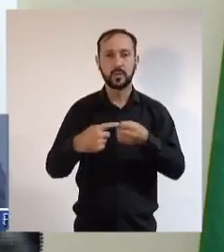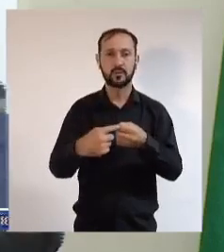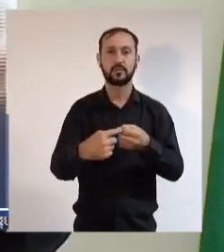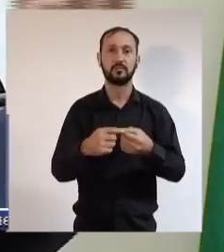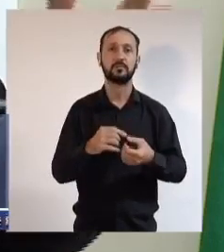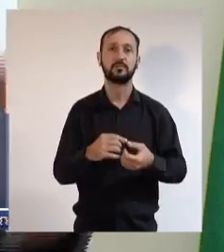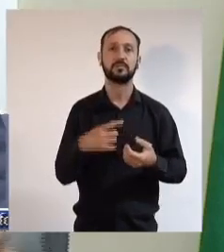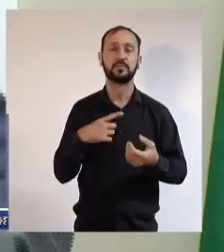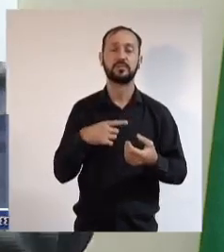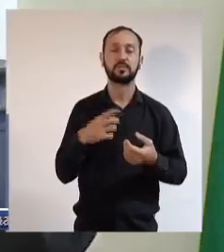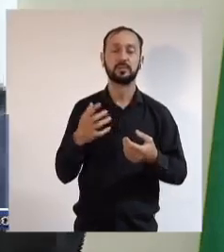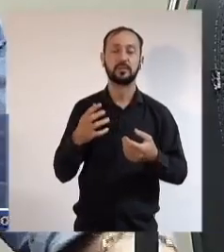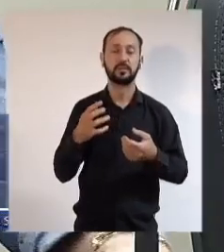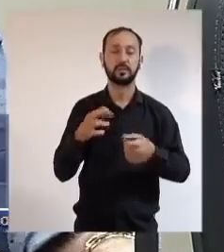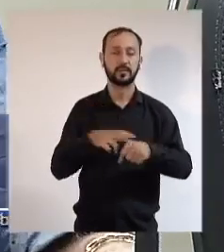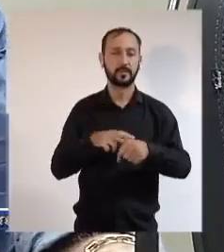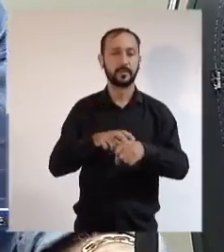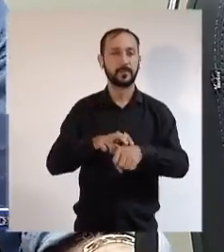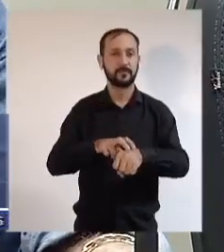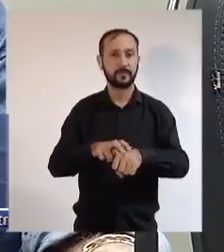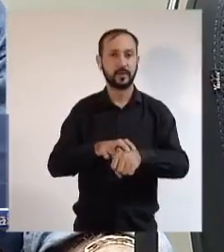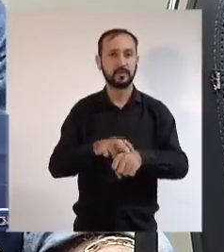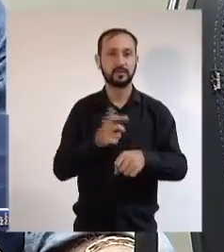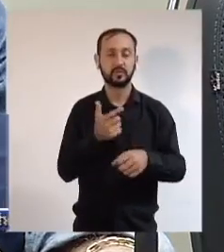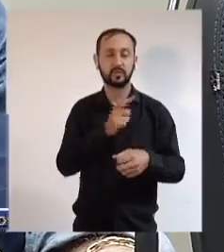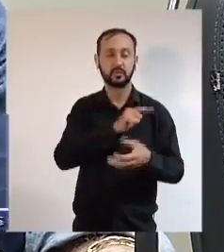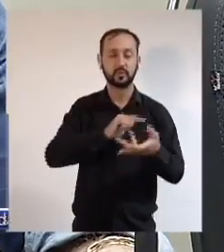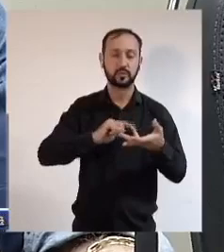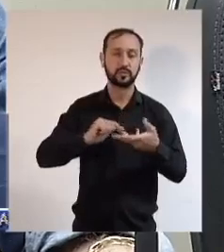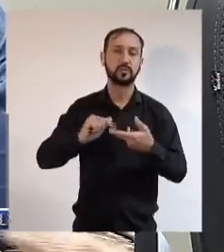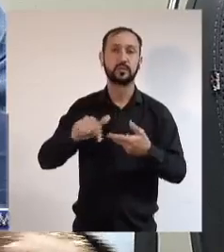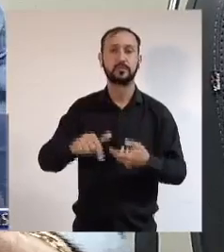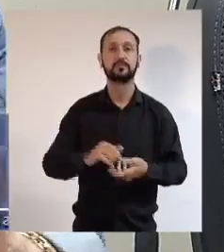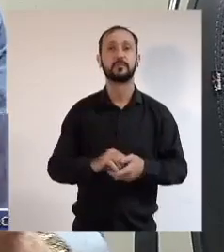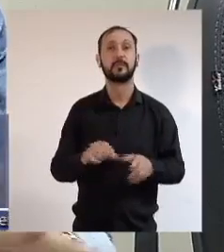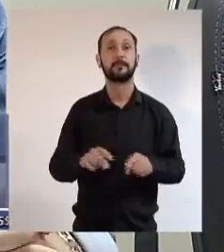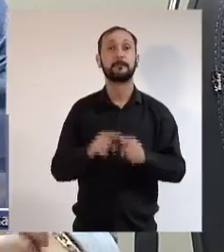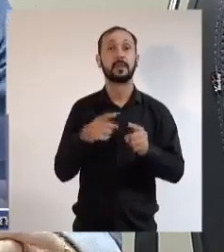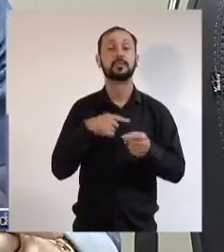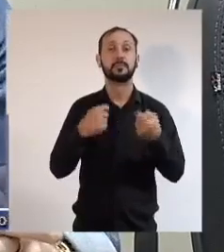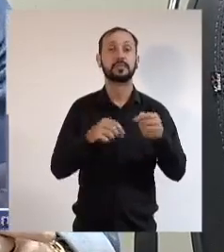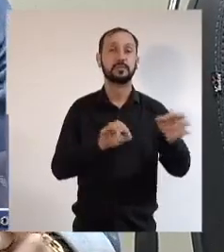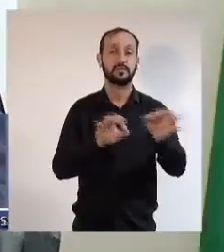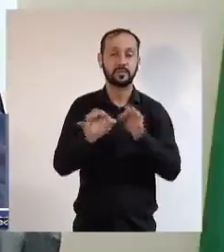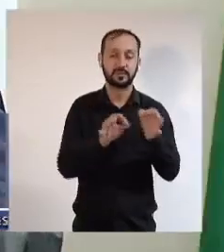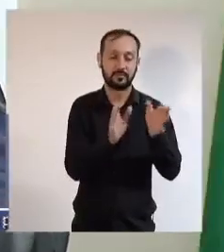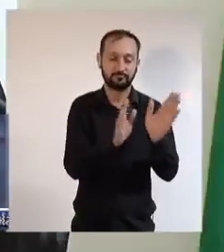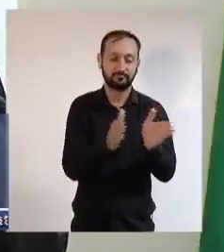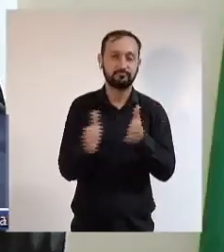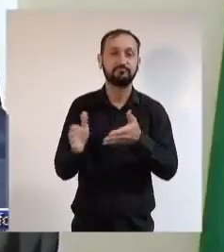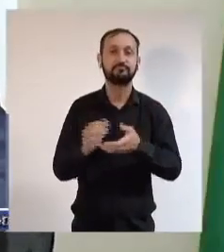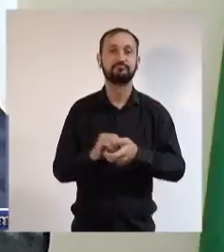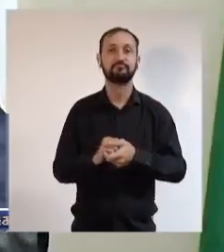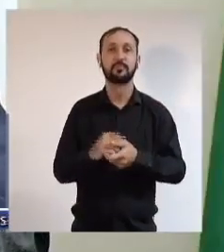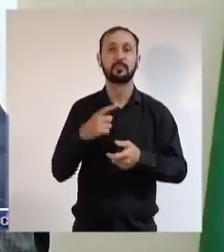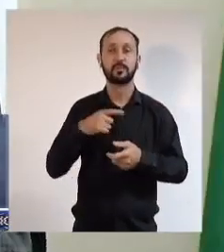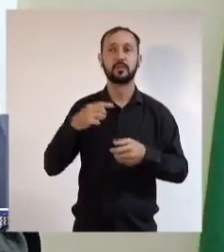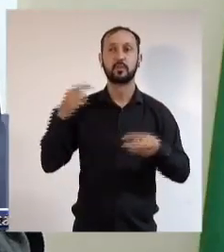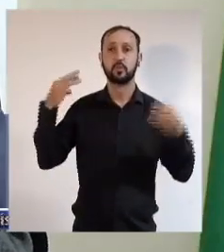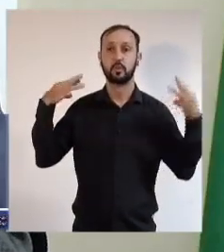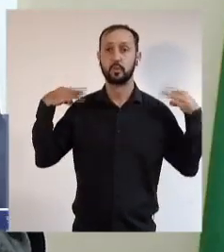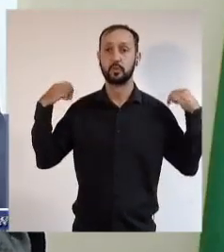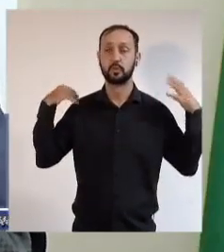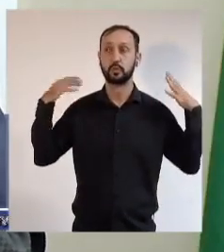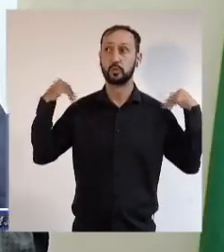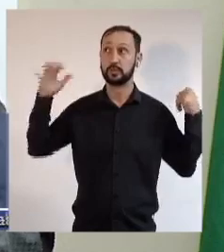eo verde e todas as potencialidades do estado tudo só que nós temos que organizar é é trazer o turista para